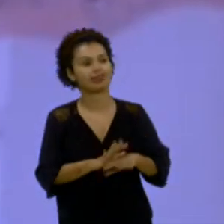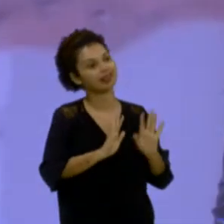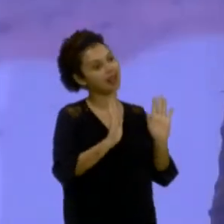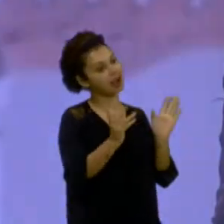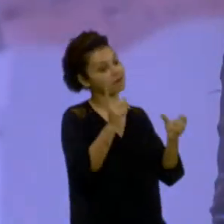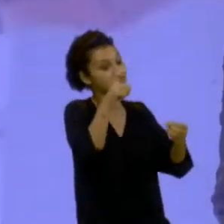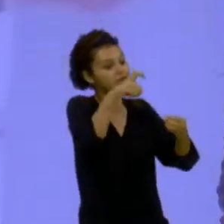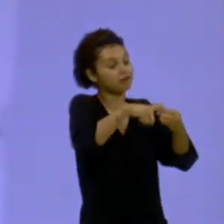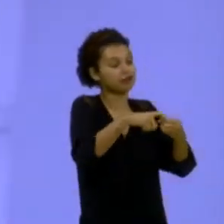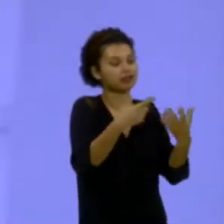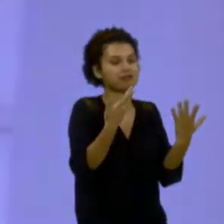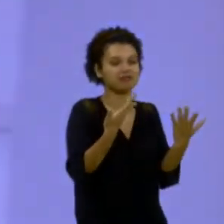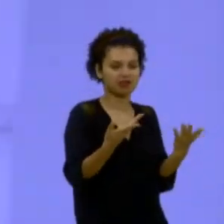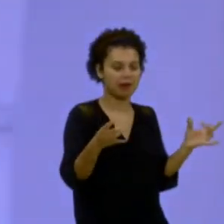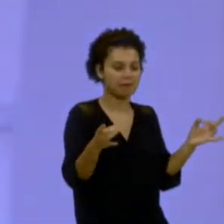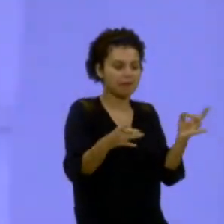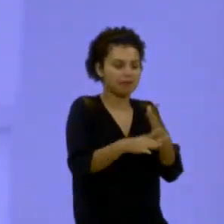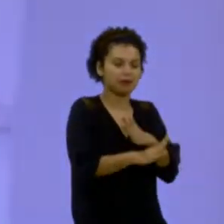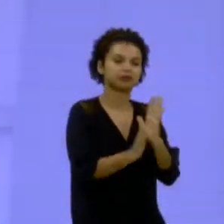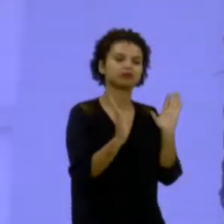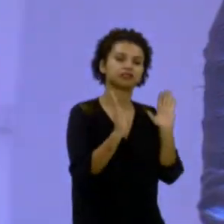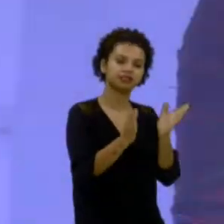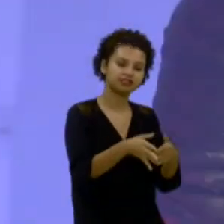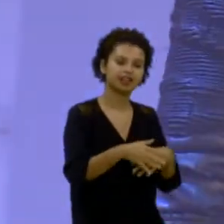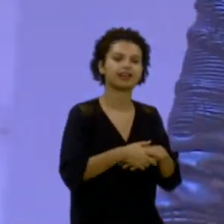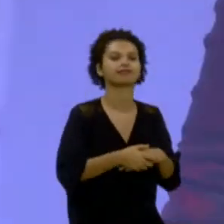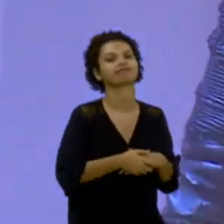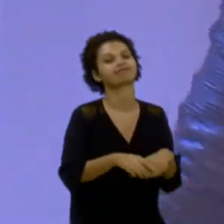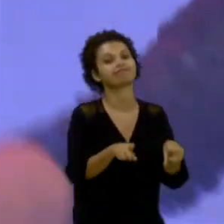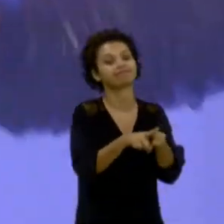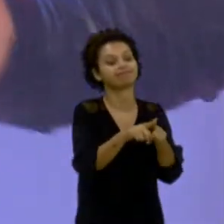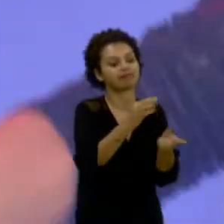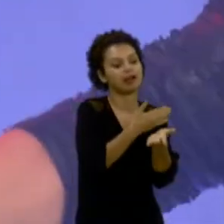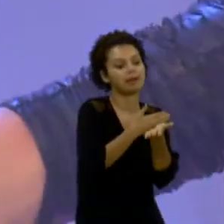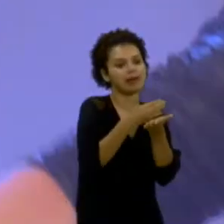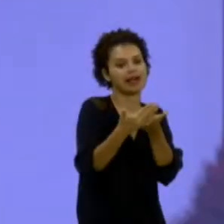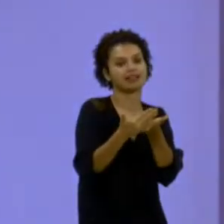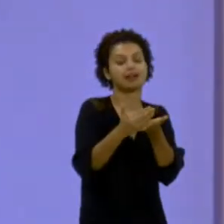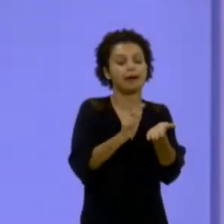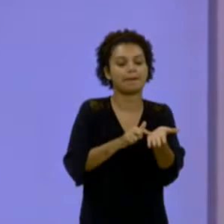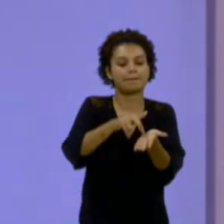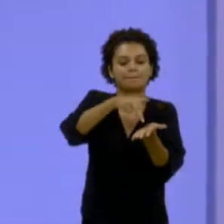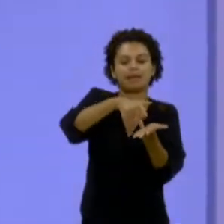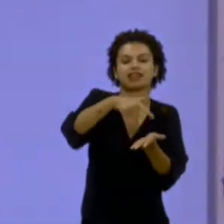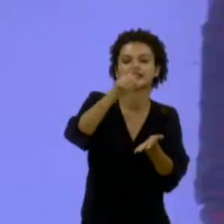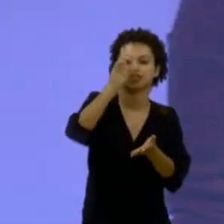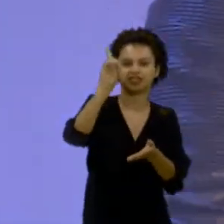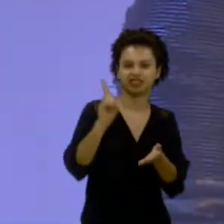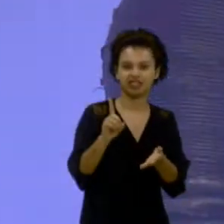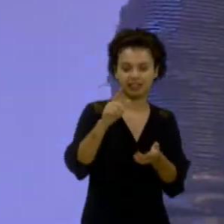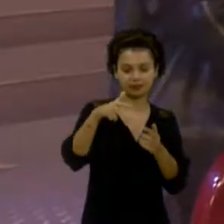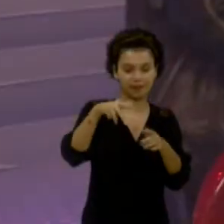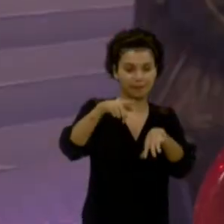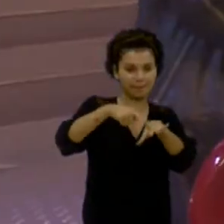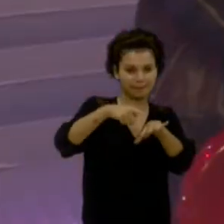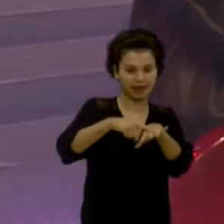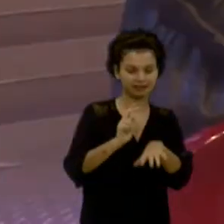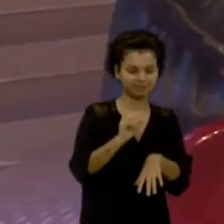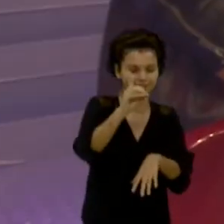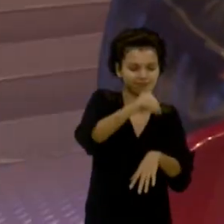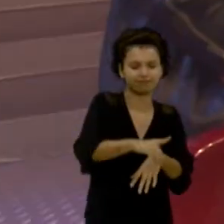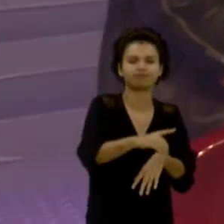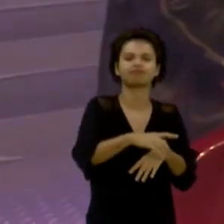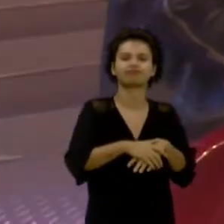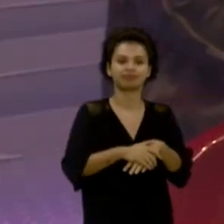Com tudo. Com tudo. Amada, que maravilhoso, e, prazer. E começando com o pé direito no programa. Pé direito, paz. Graças a